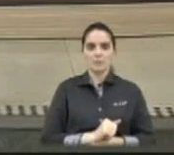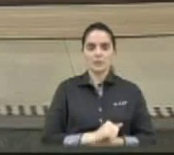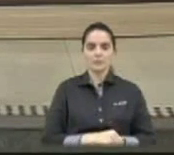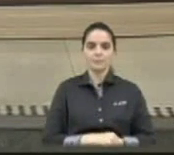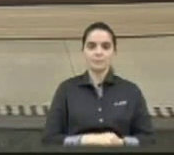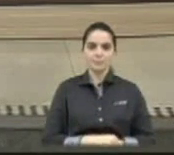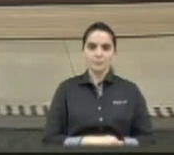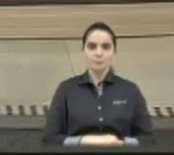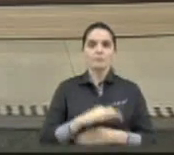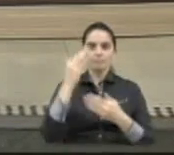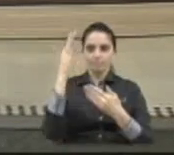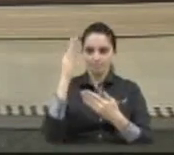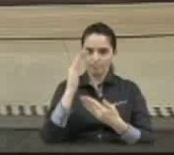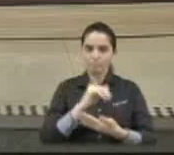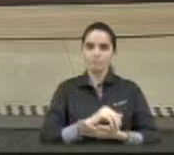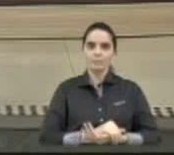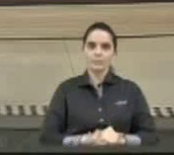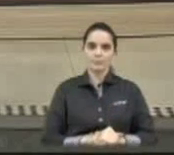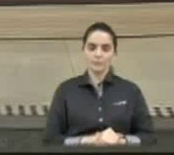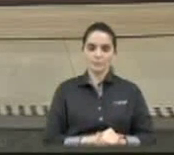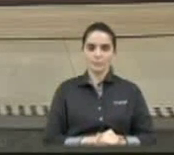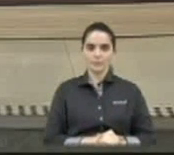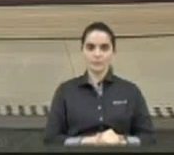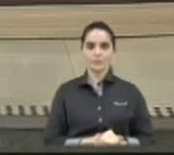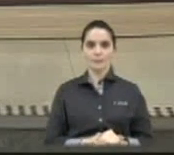todos. Parabéns.